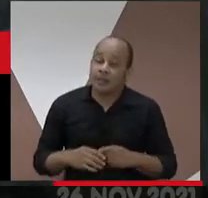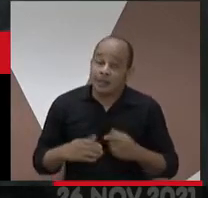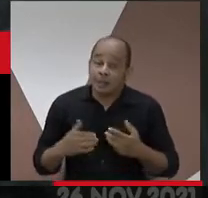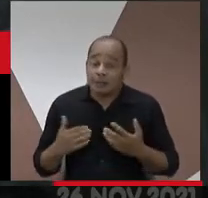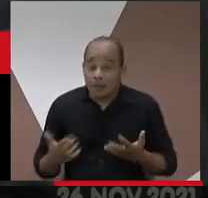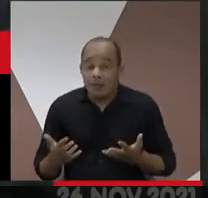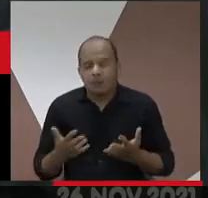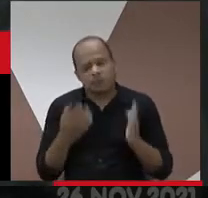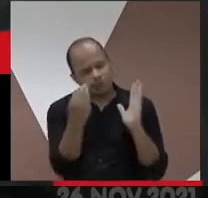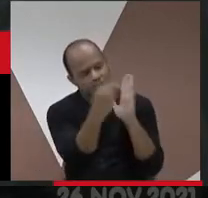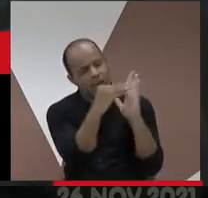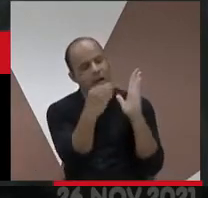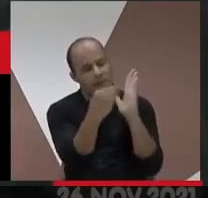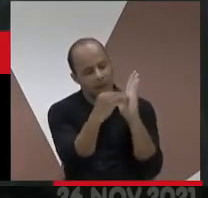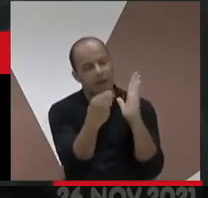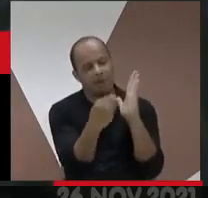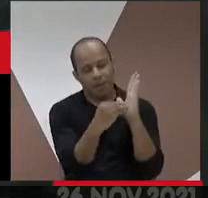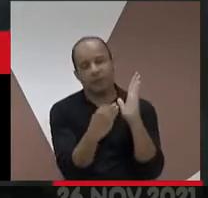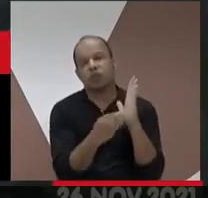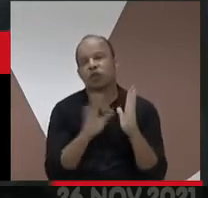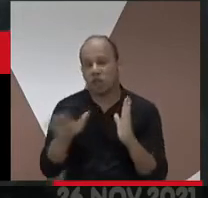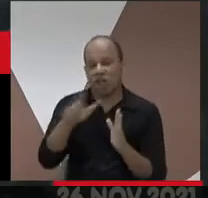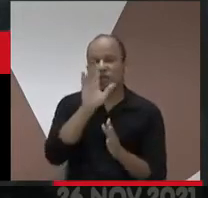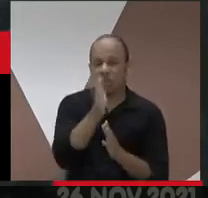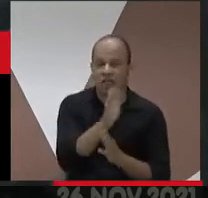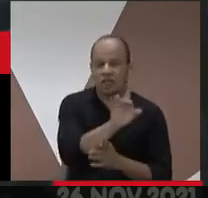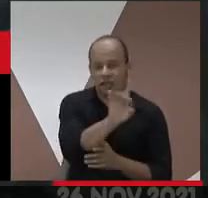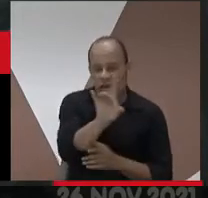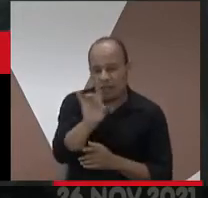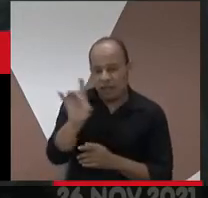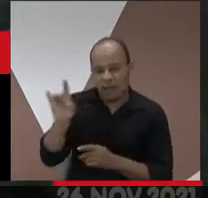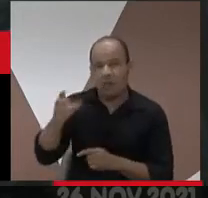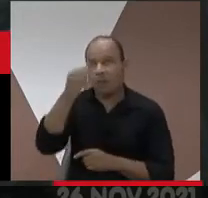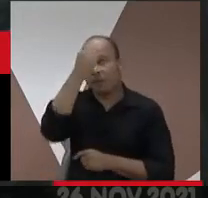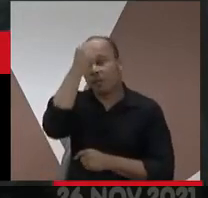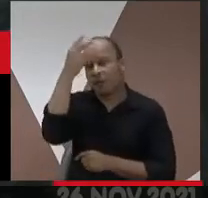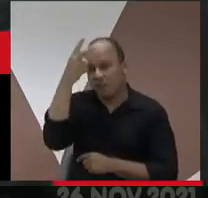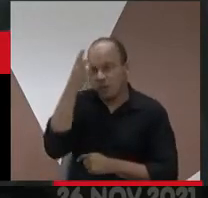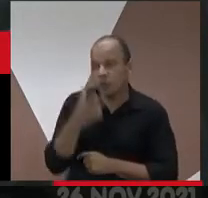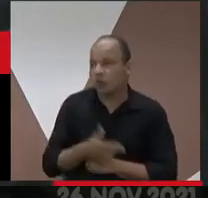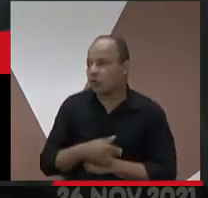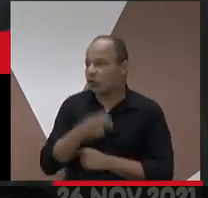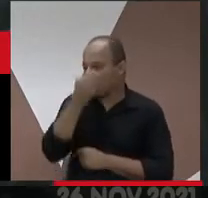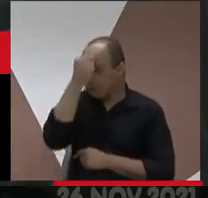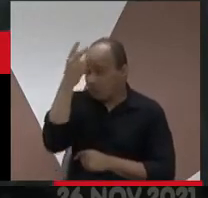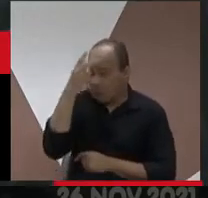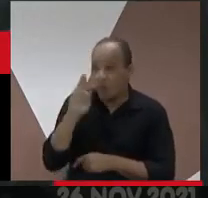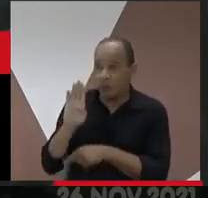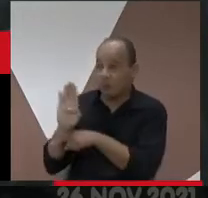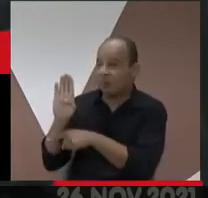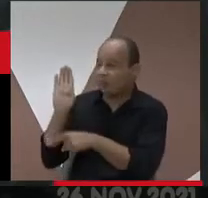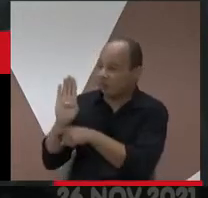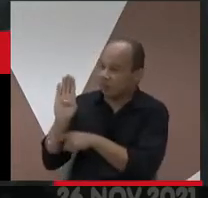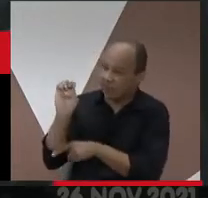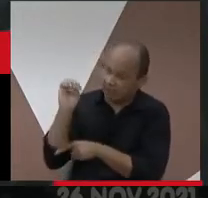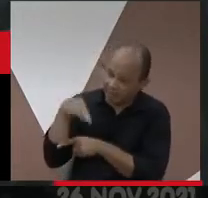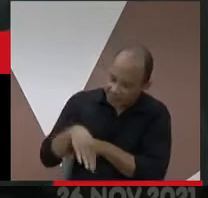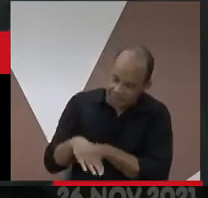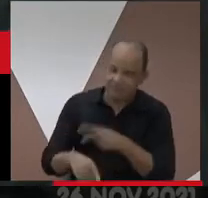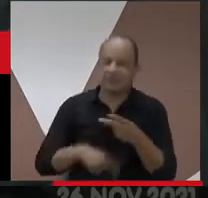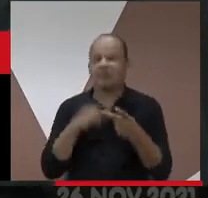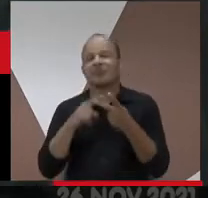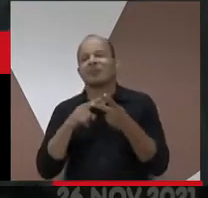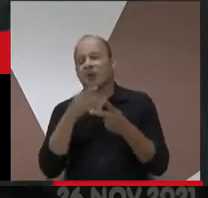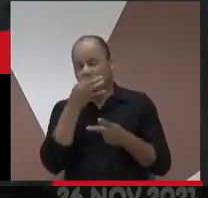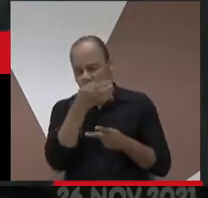Foram colocadas aqui as argumentações da Prefeitura de Betim, as argumentações